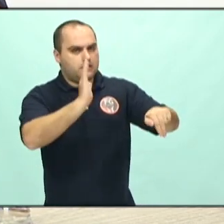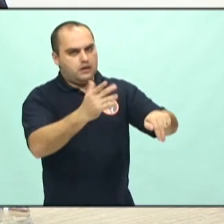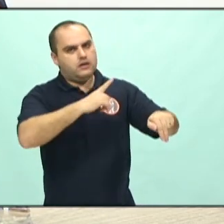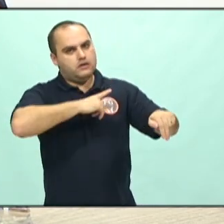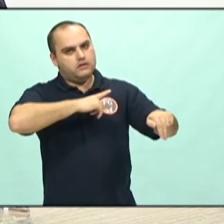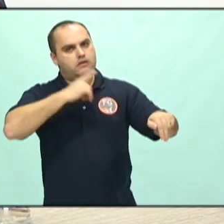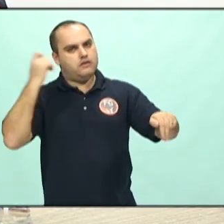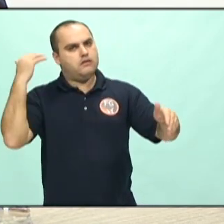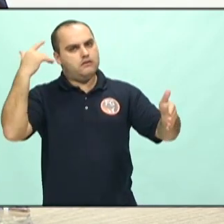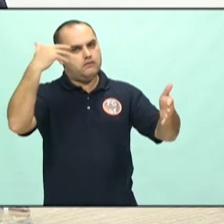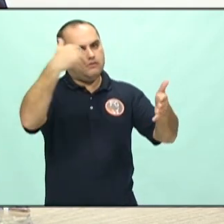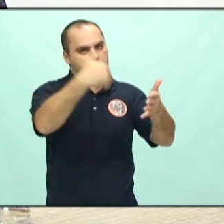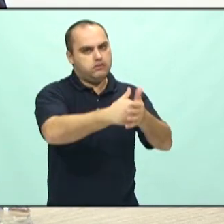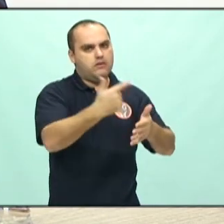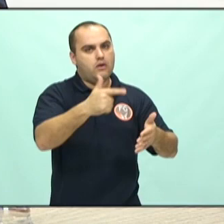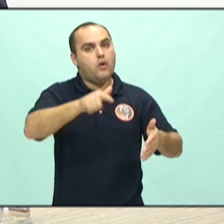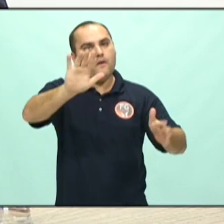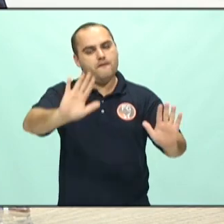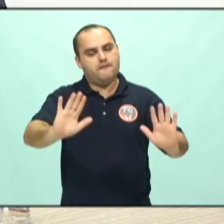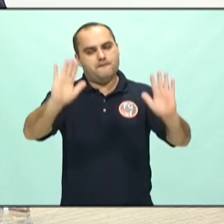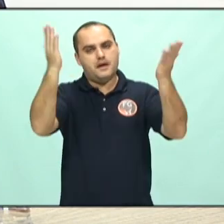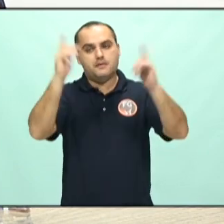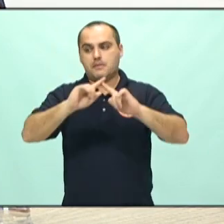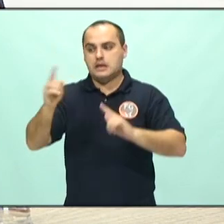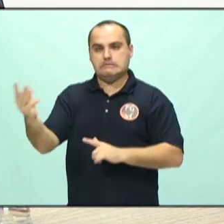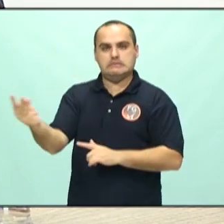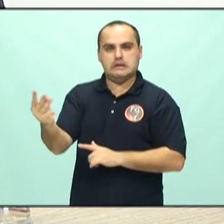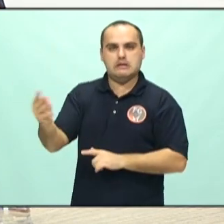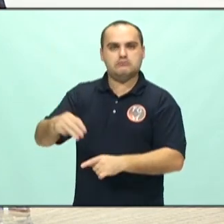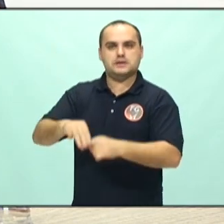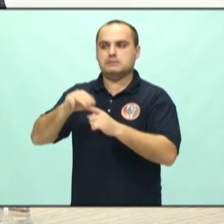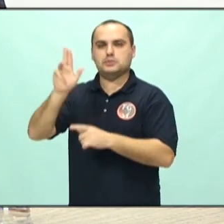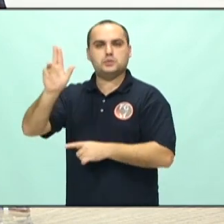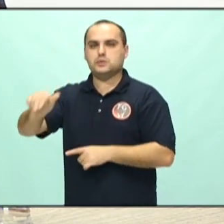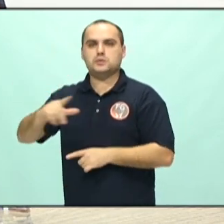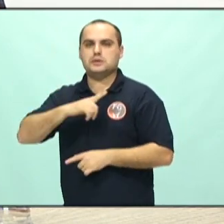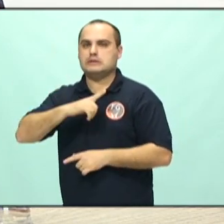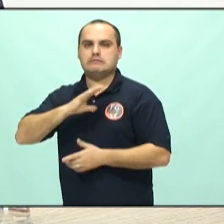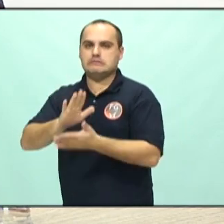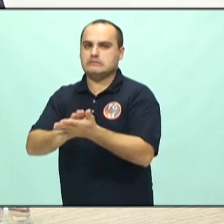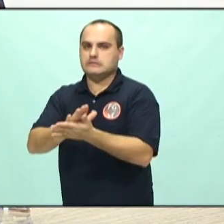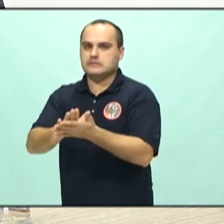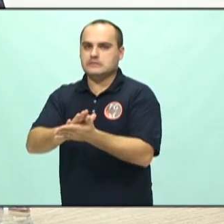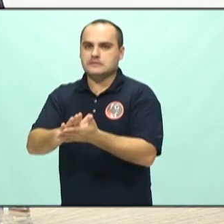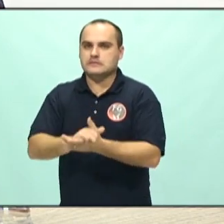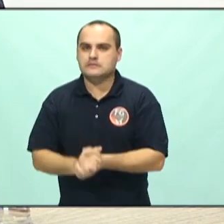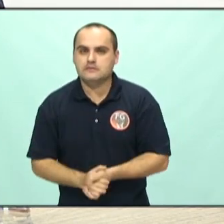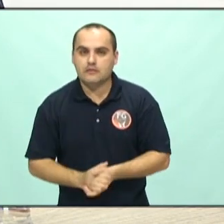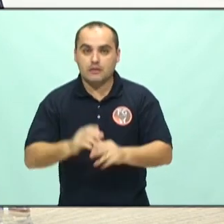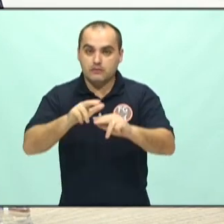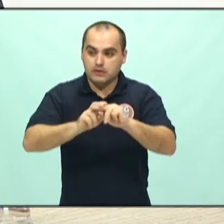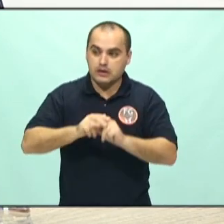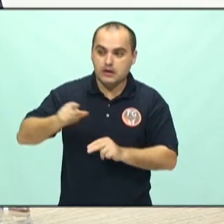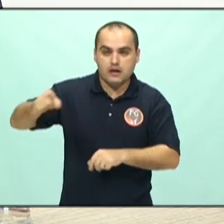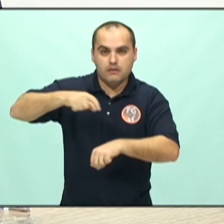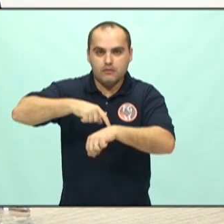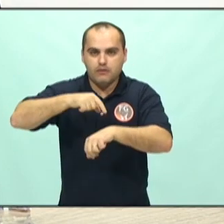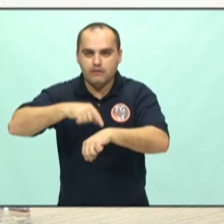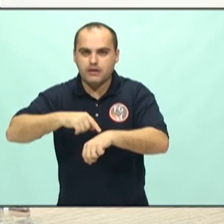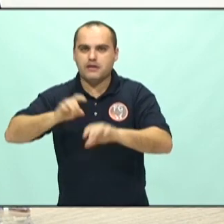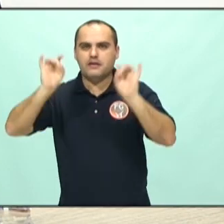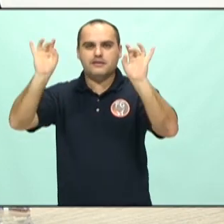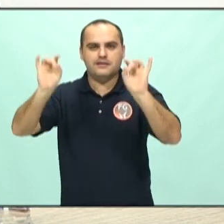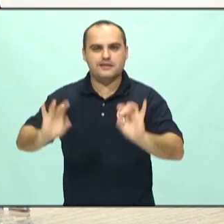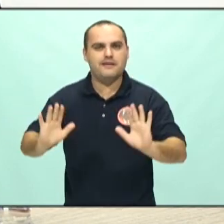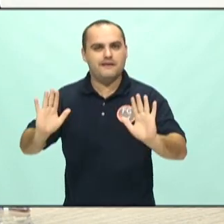anteriormente em outras oportunidades. Então a gente está trazendo esse momento de encontro, de confraternização, esse momento